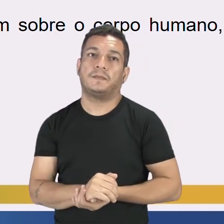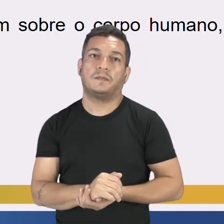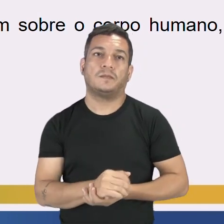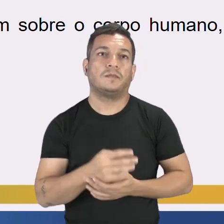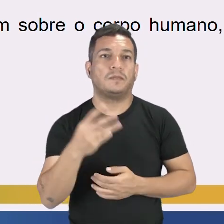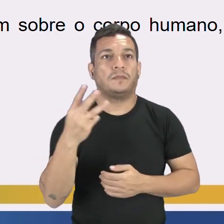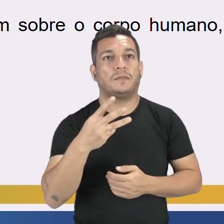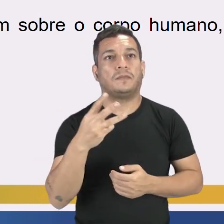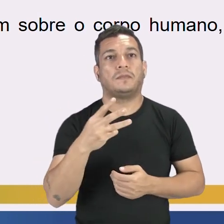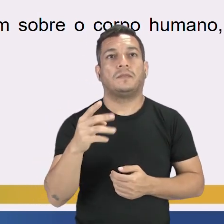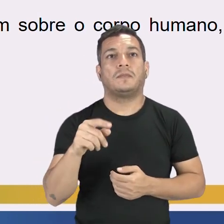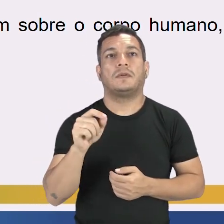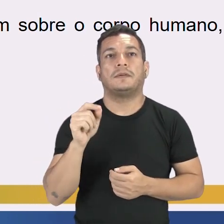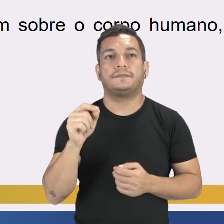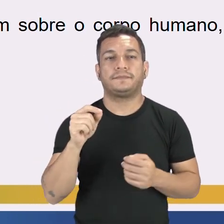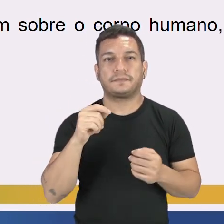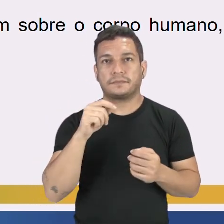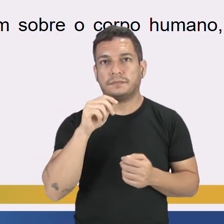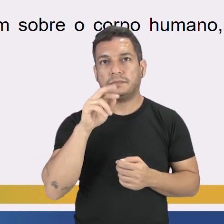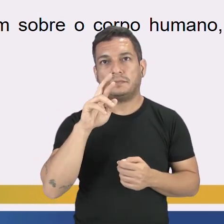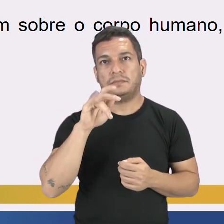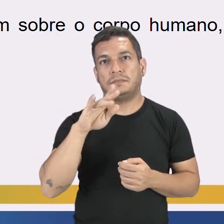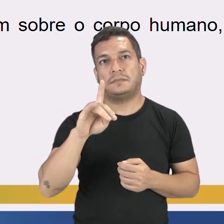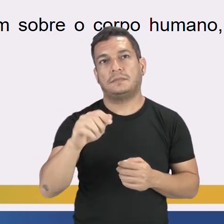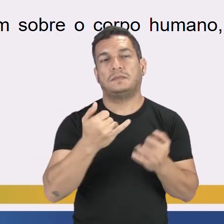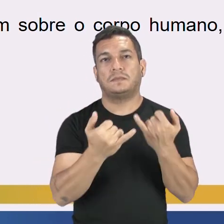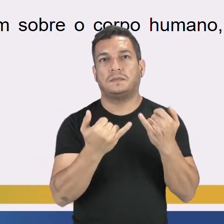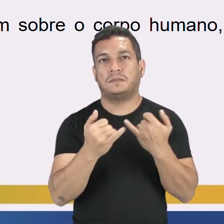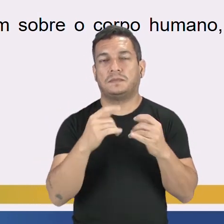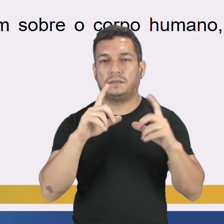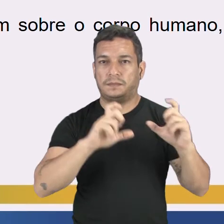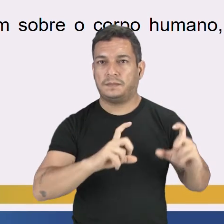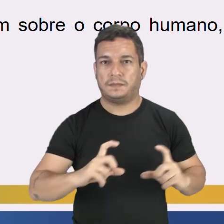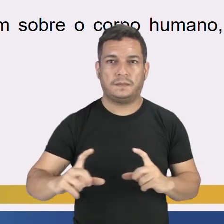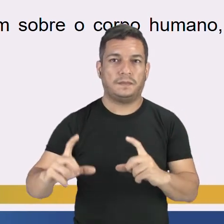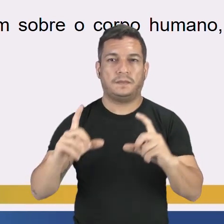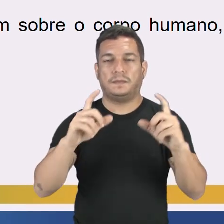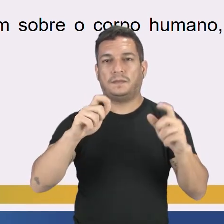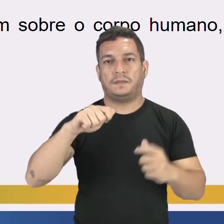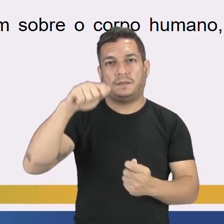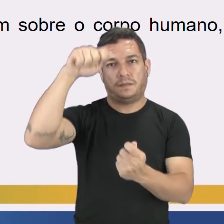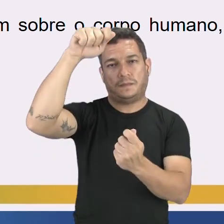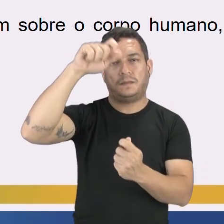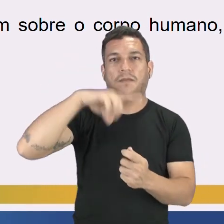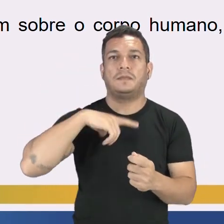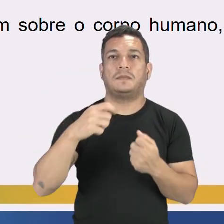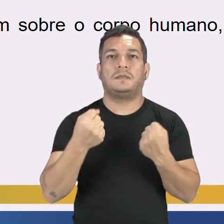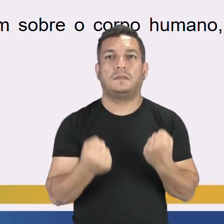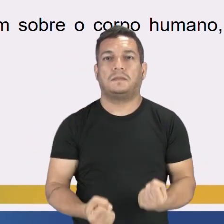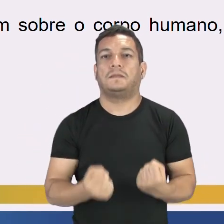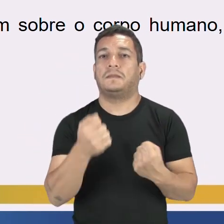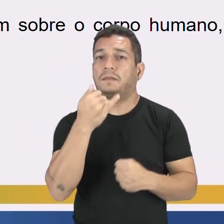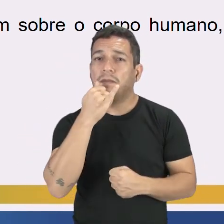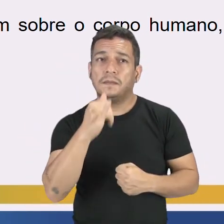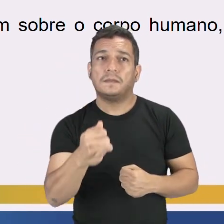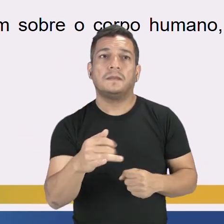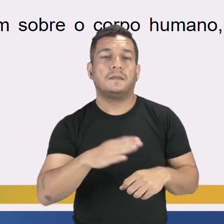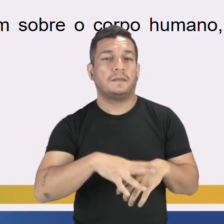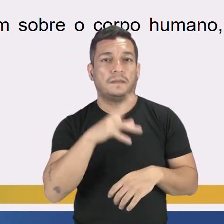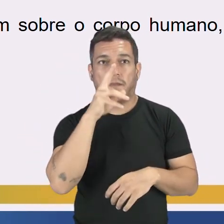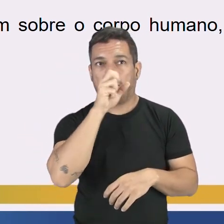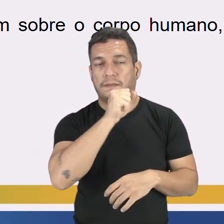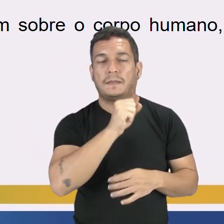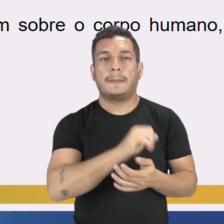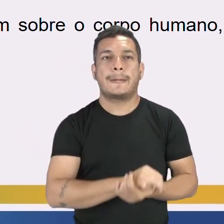A terceira, são radiações eletromagnéticas semelhantes ao raio-x, não possui carga elétrica nem massa, é aquela a mais forte, a